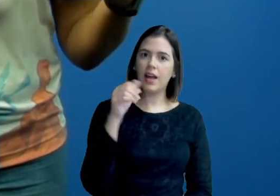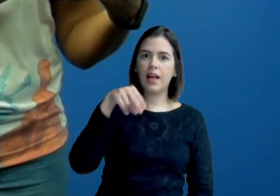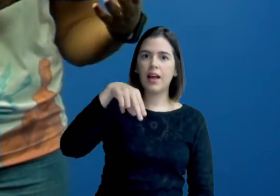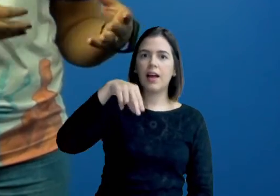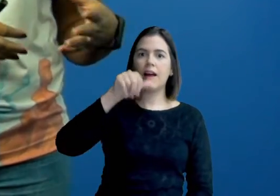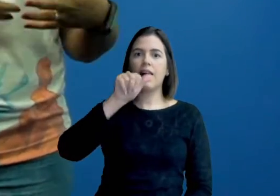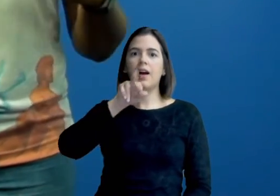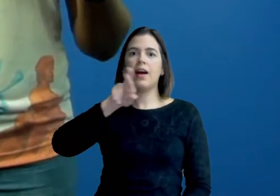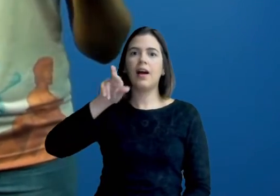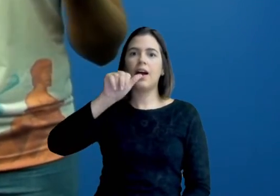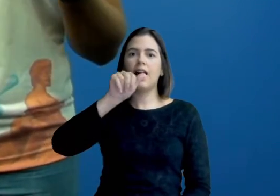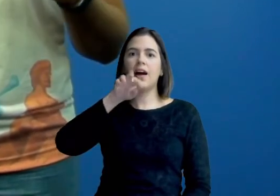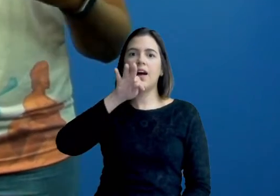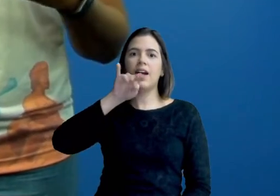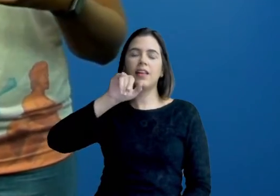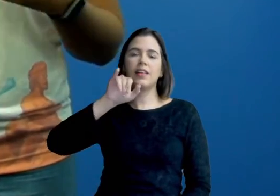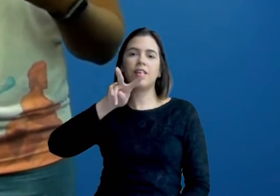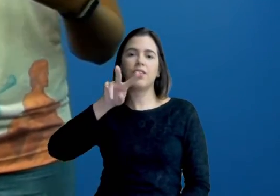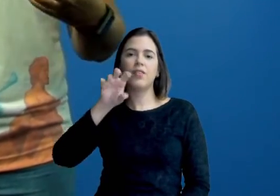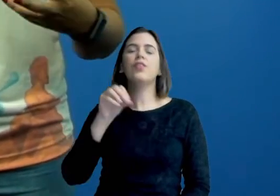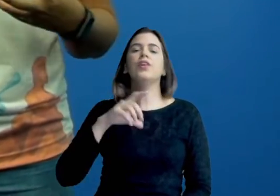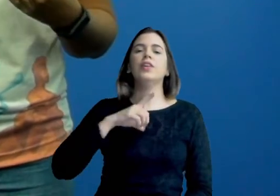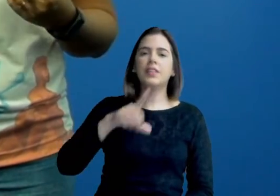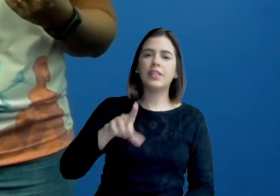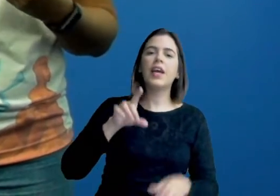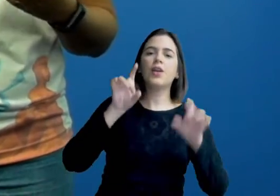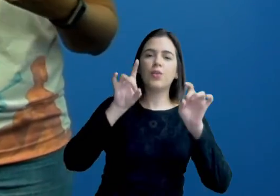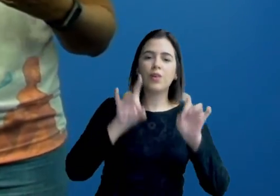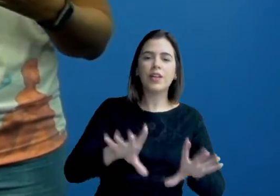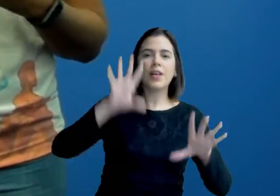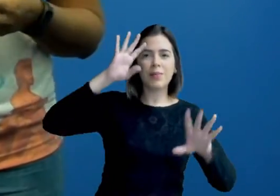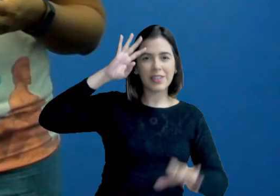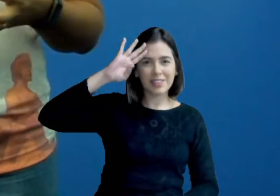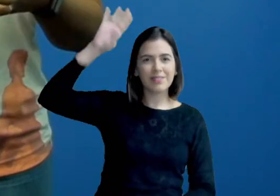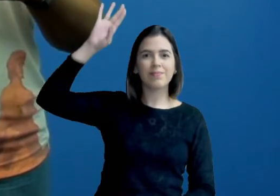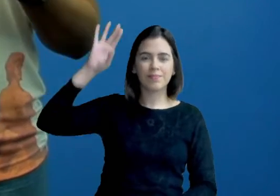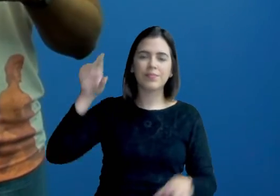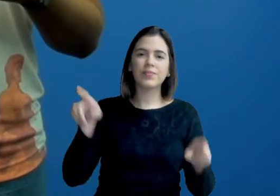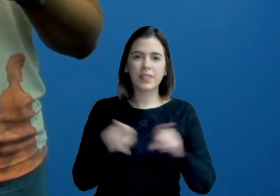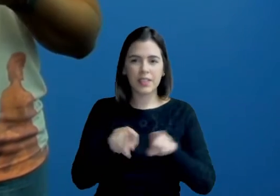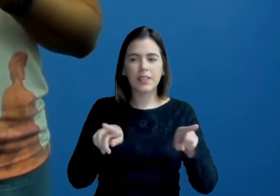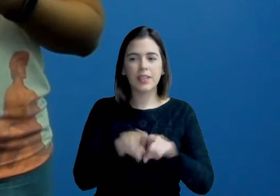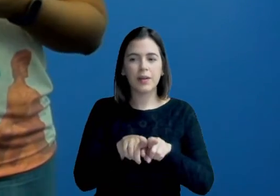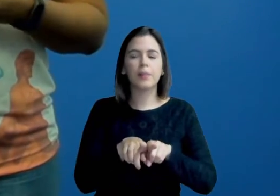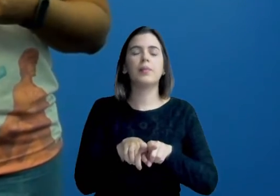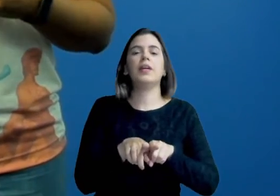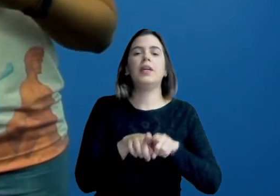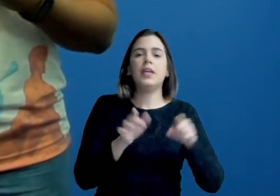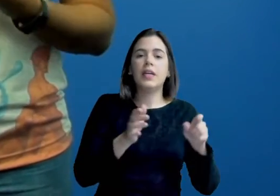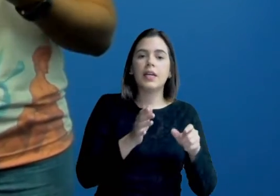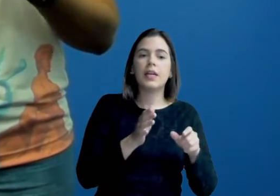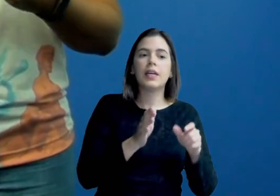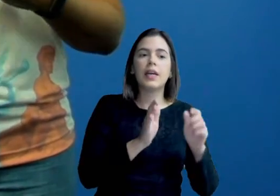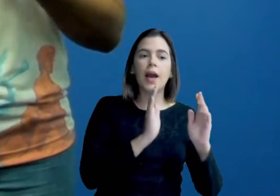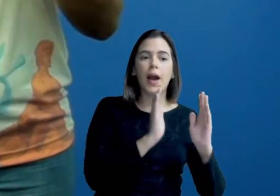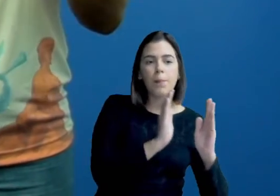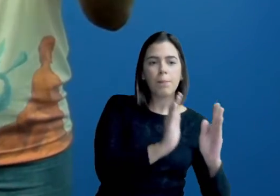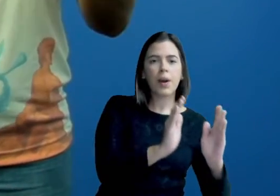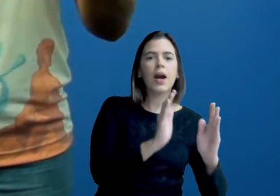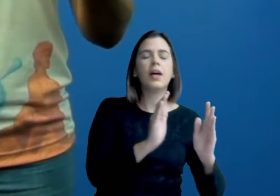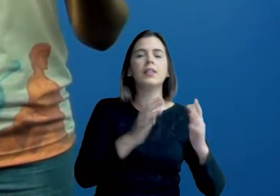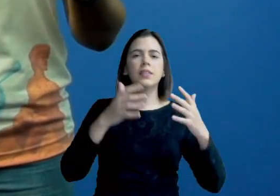ter um final, um clímax, que a gente chama de noodle também, que é a parte que dá